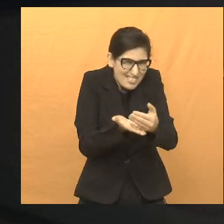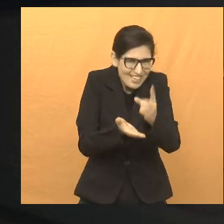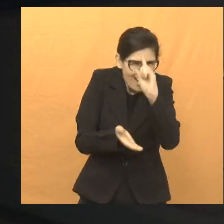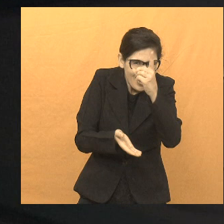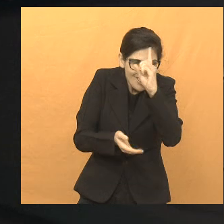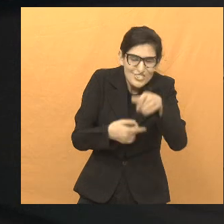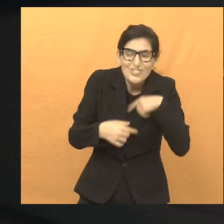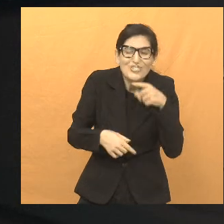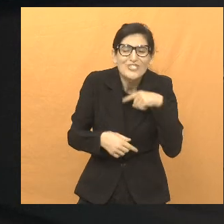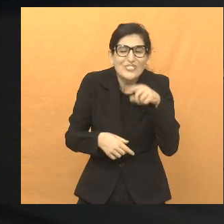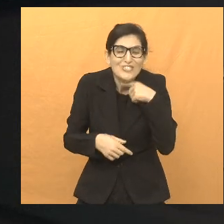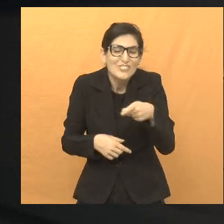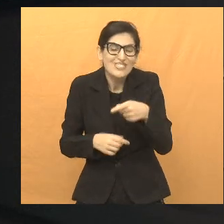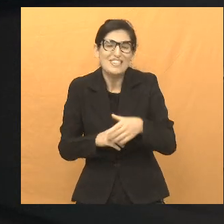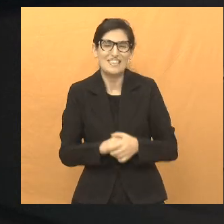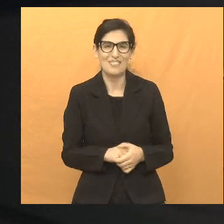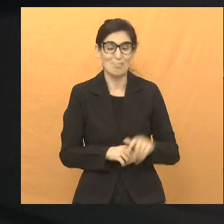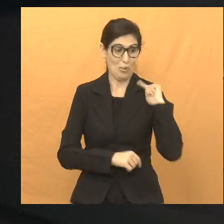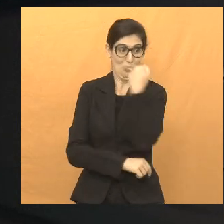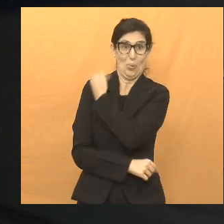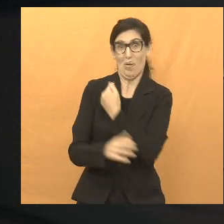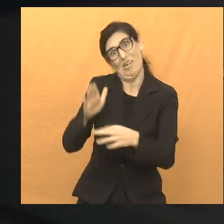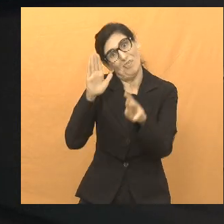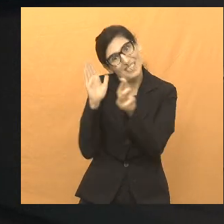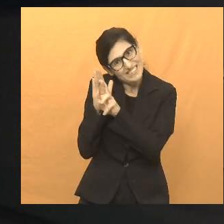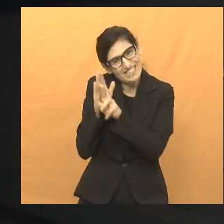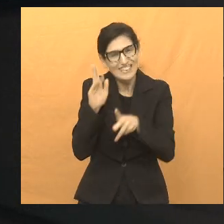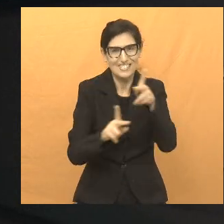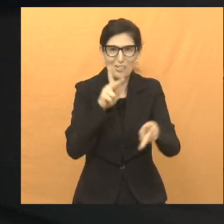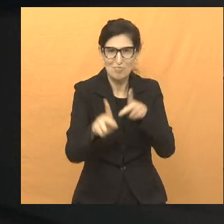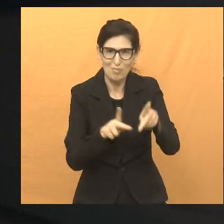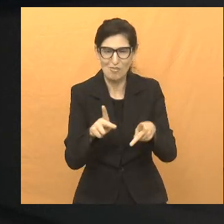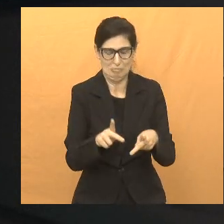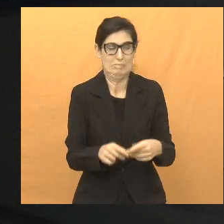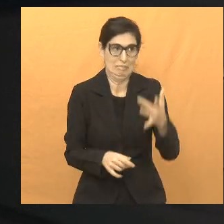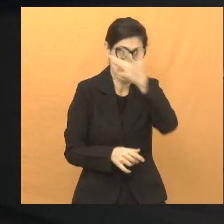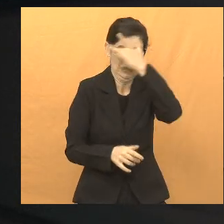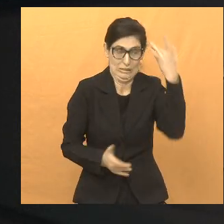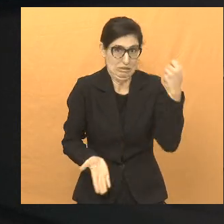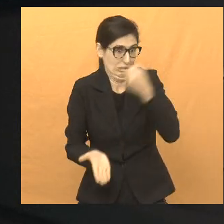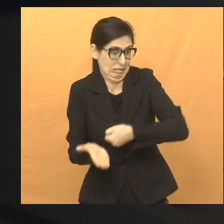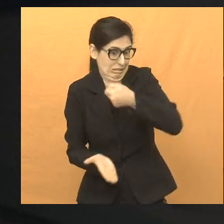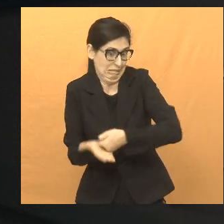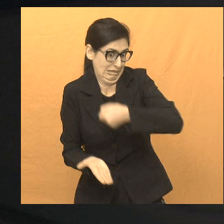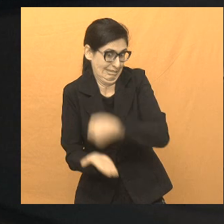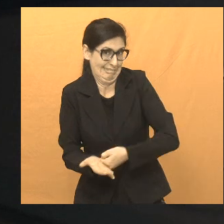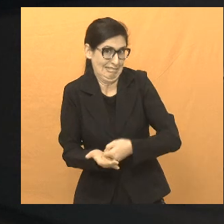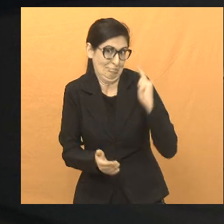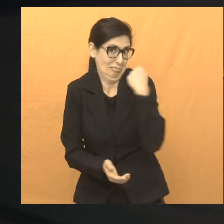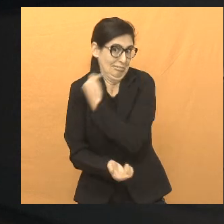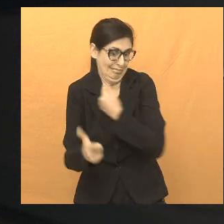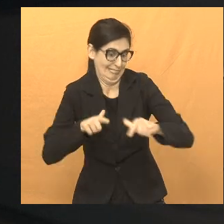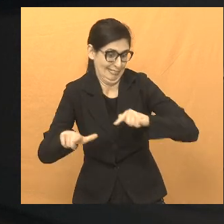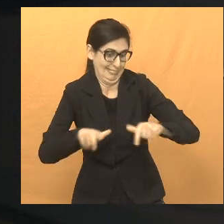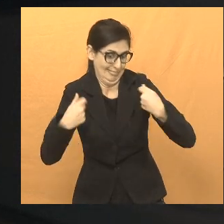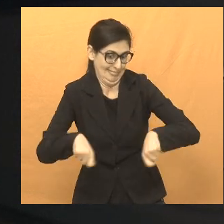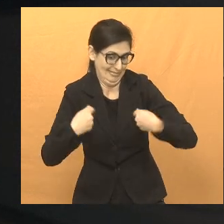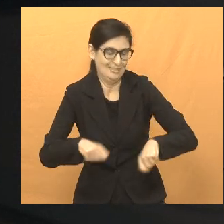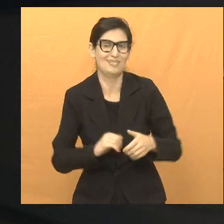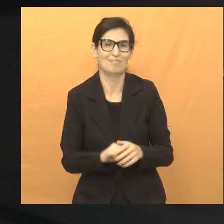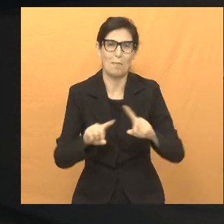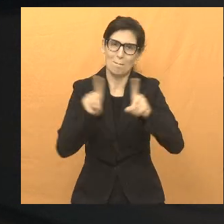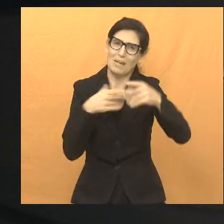aqui, a gente está representando a população aqui, então a gente é bastante cobrado, né? Mas antes disso eu quero agradecer